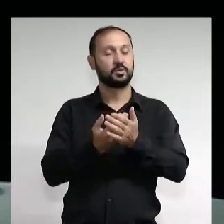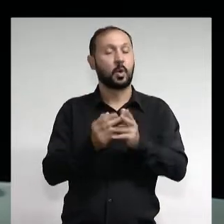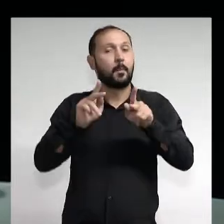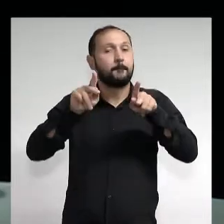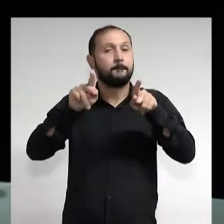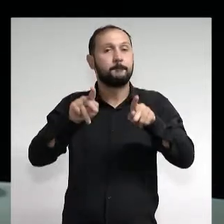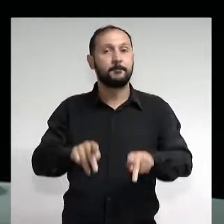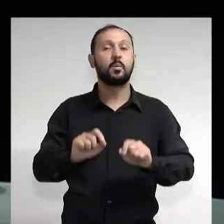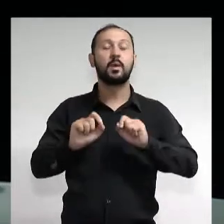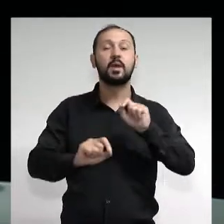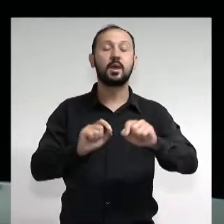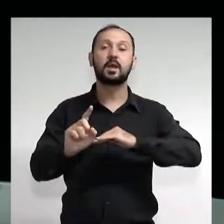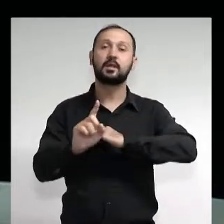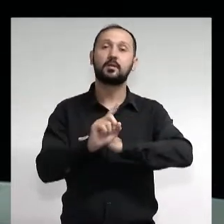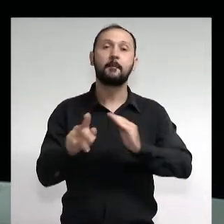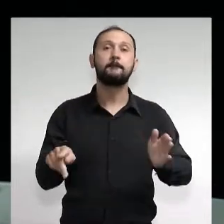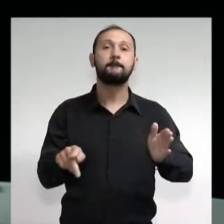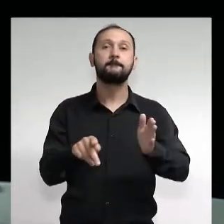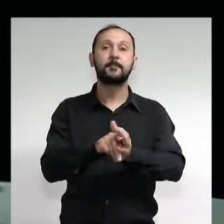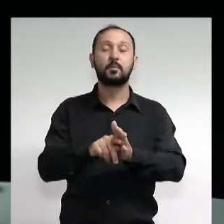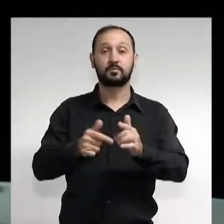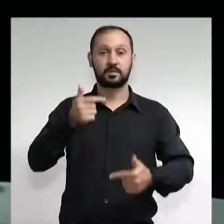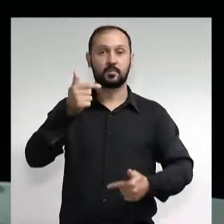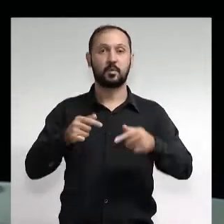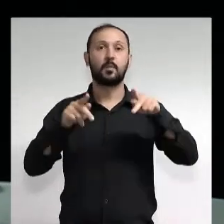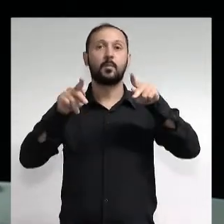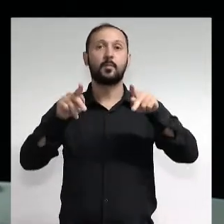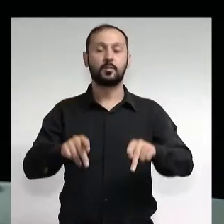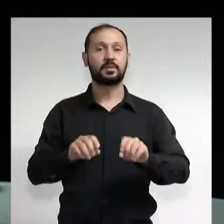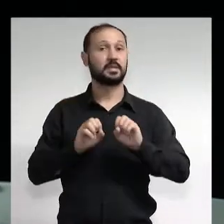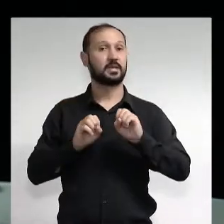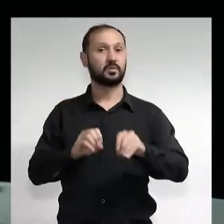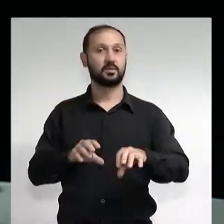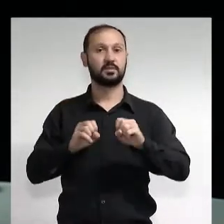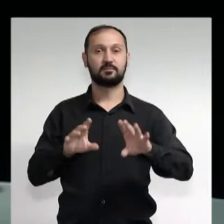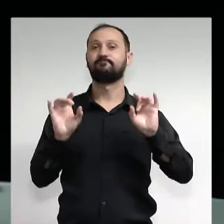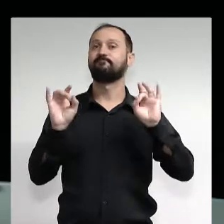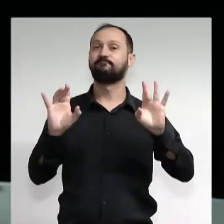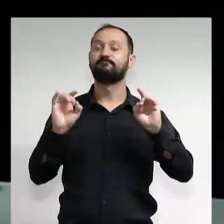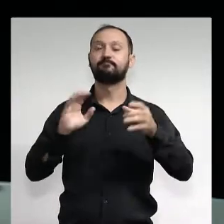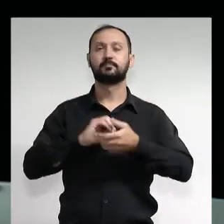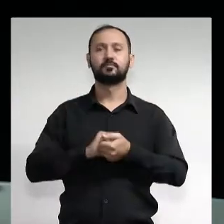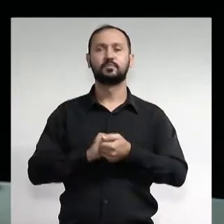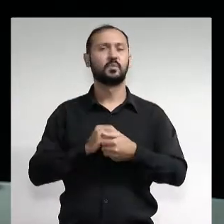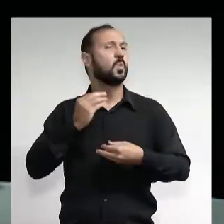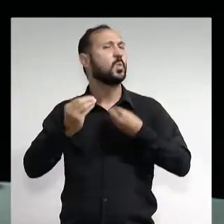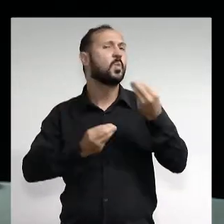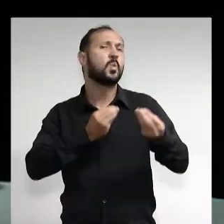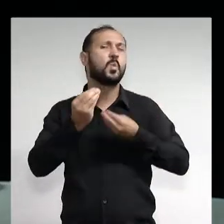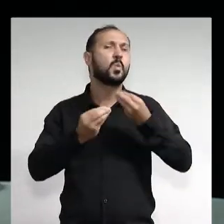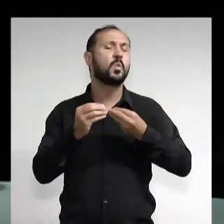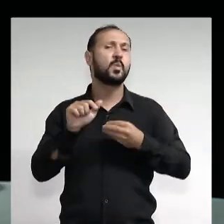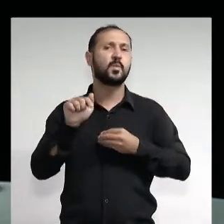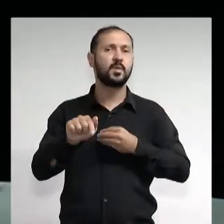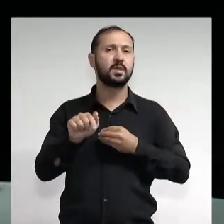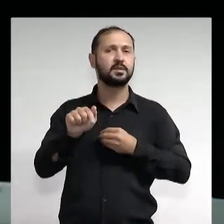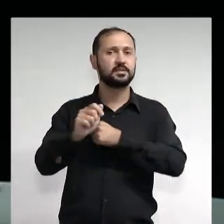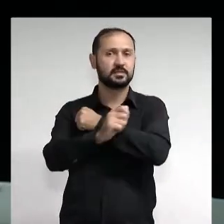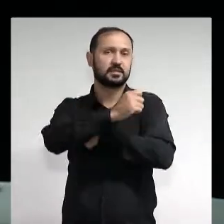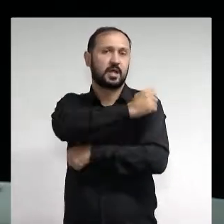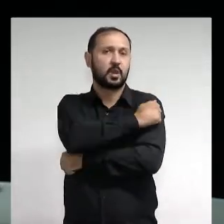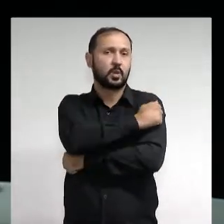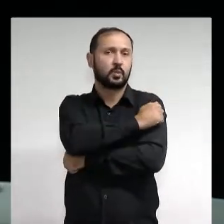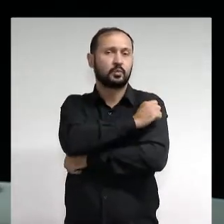a essas pessoas enquadra-se àqueles prestados no âmbito das políticas públicas de educação especial. Como será que